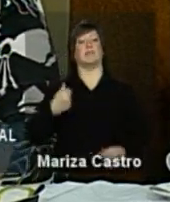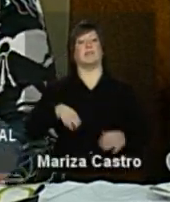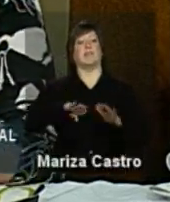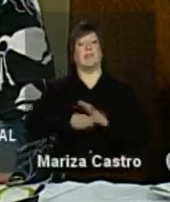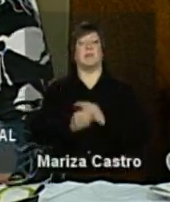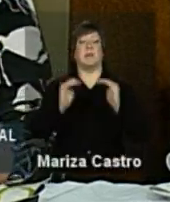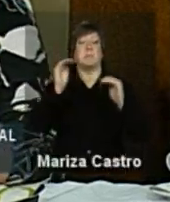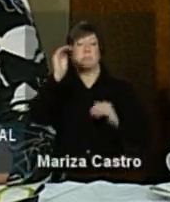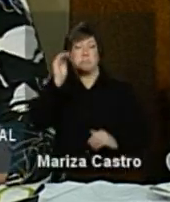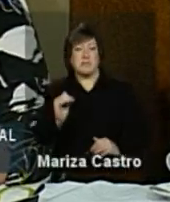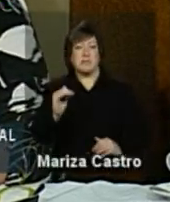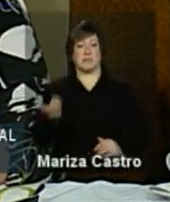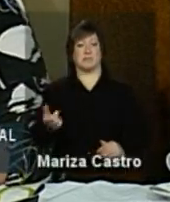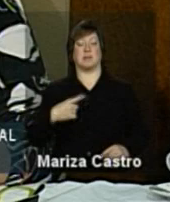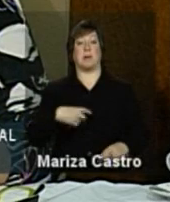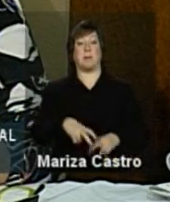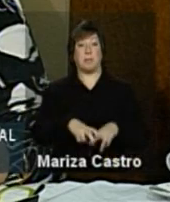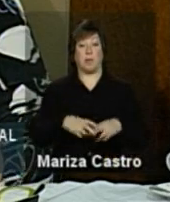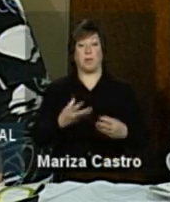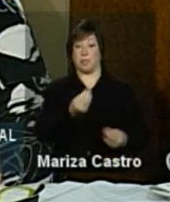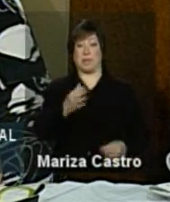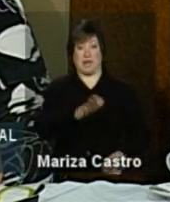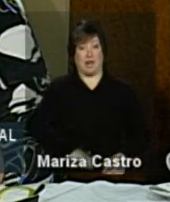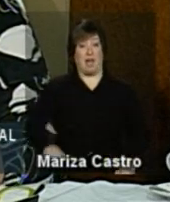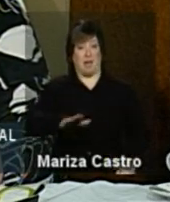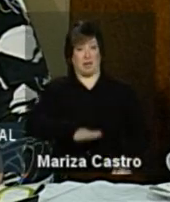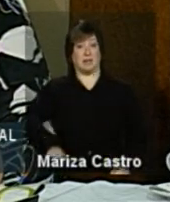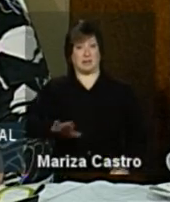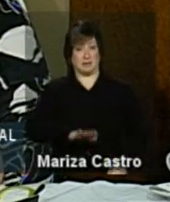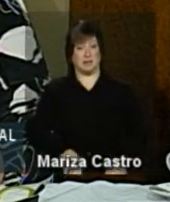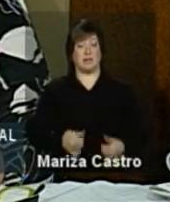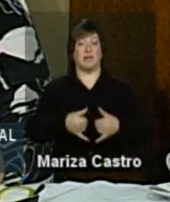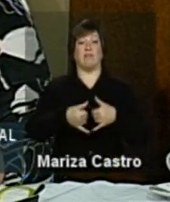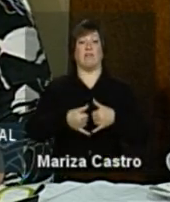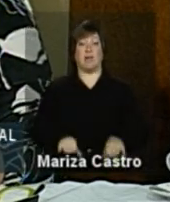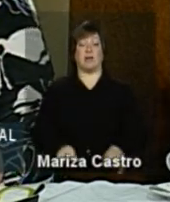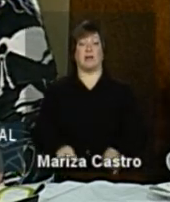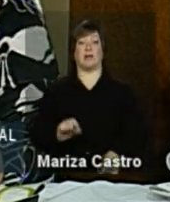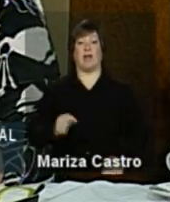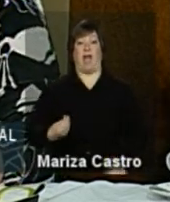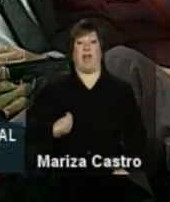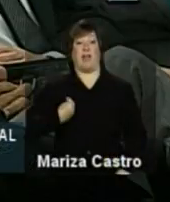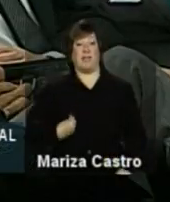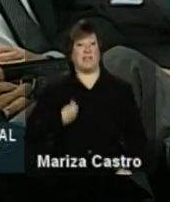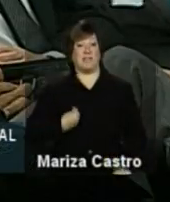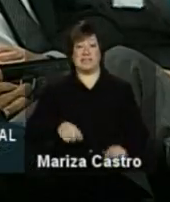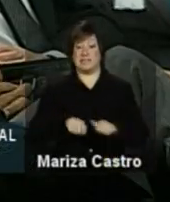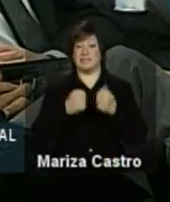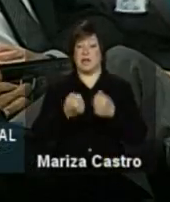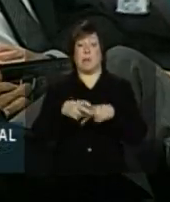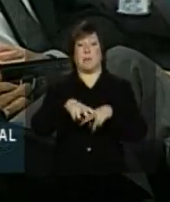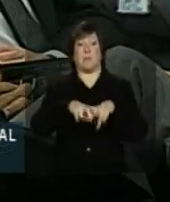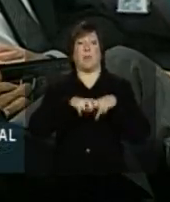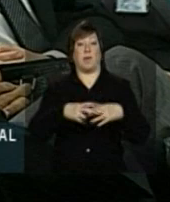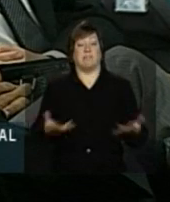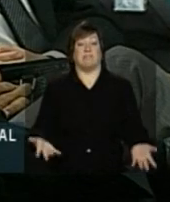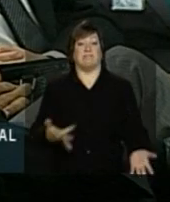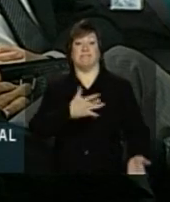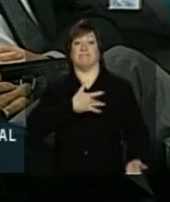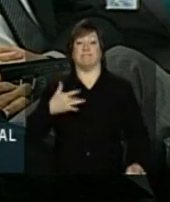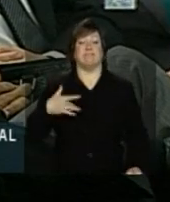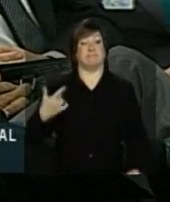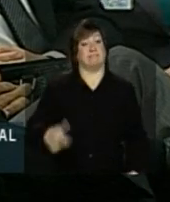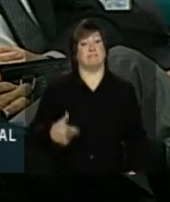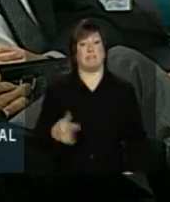dessas pessoas muitas dessas crianças acabavam tendo o a sua vida toda prejudicada Exatamente porque não